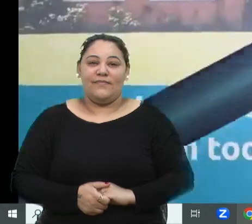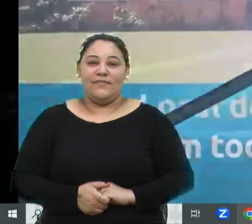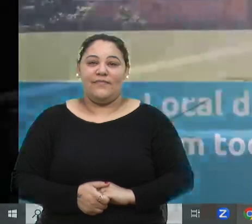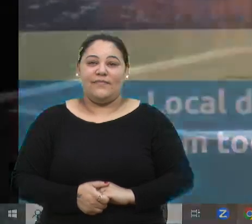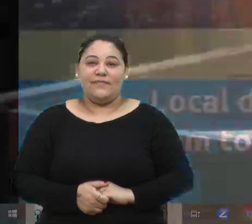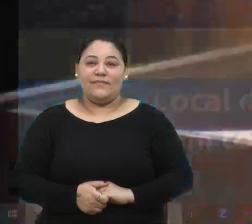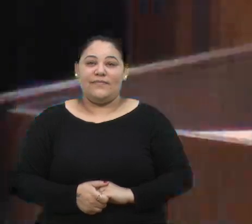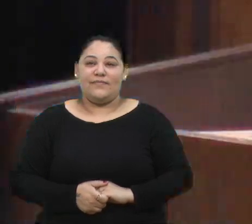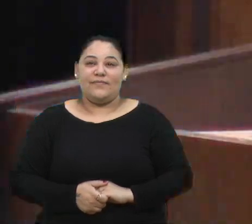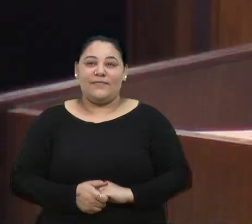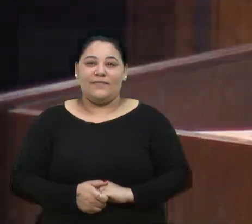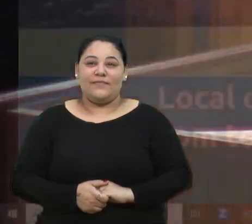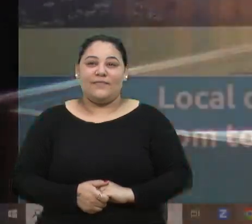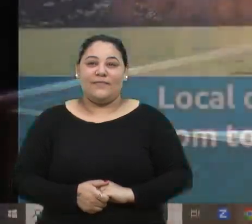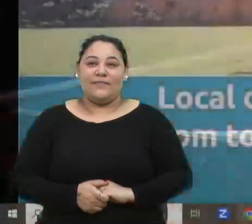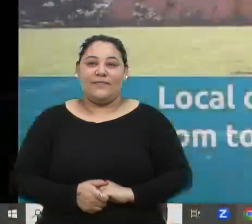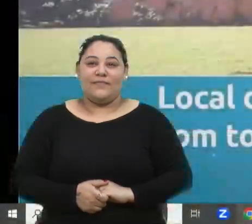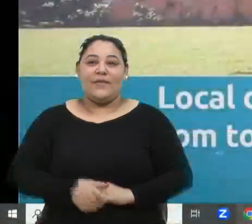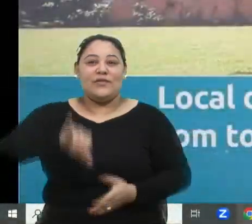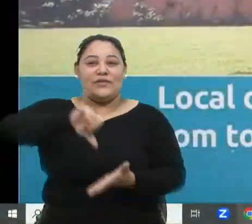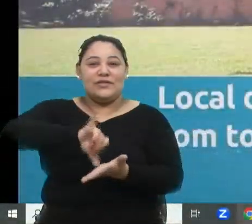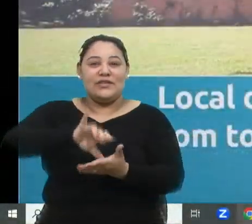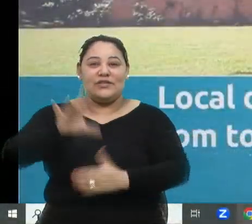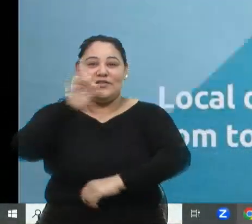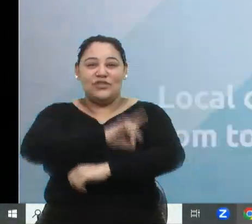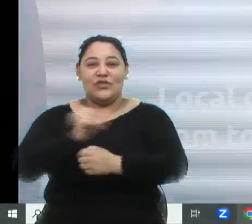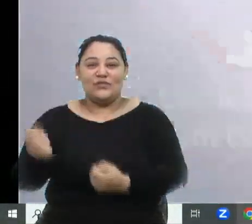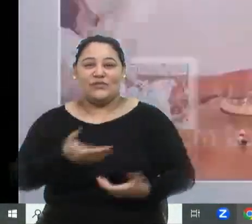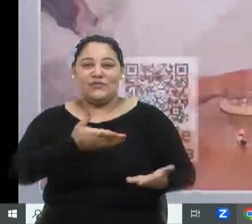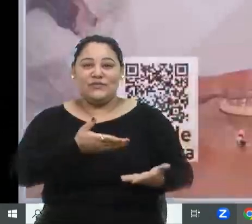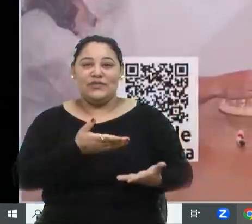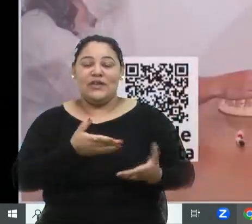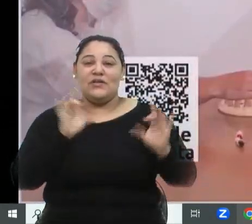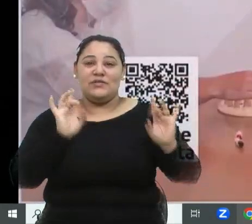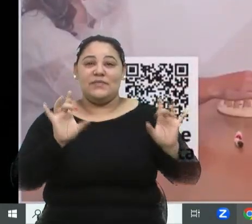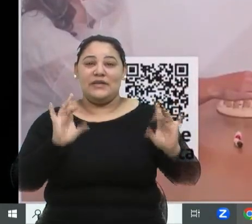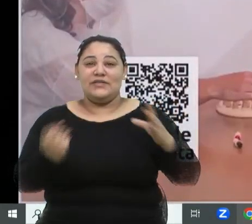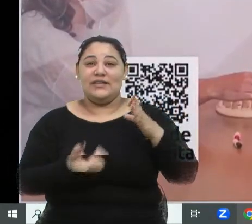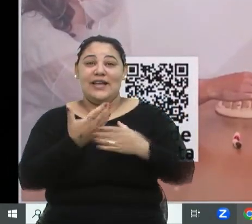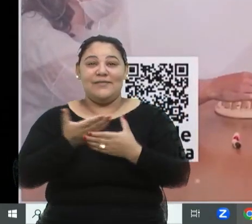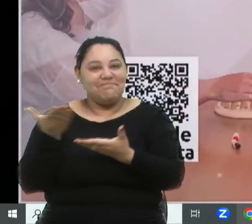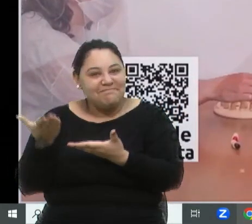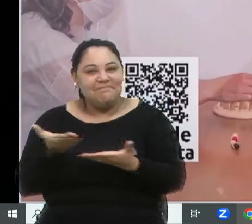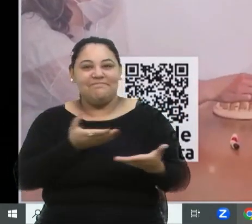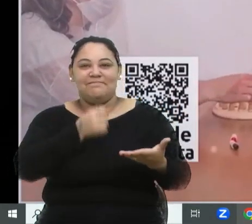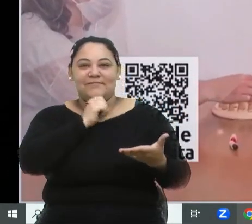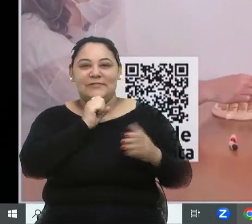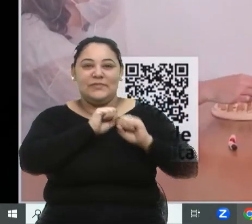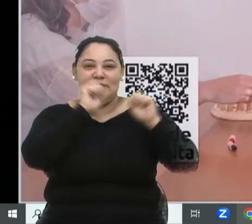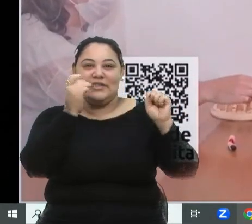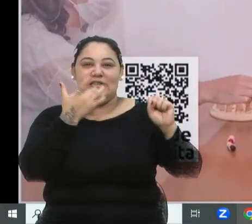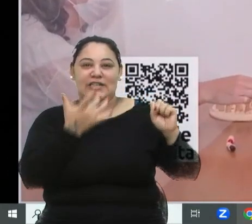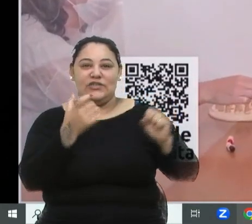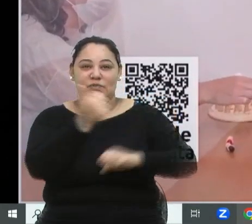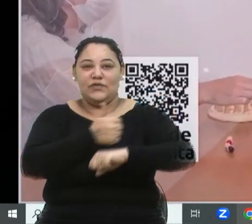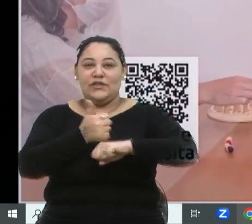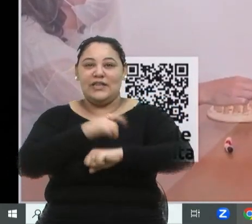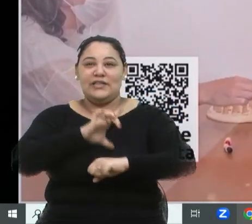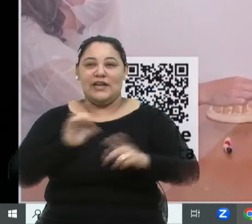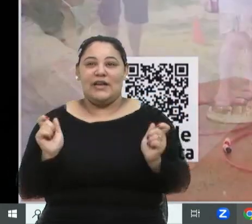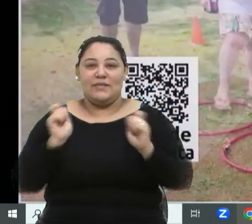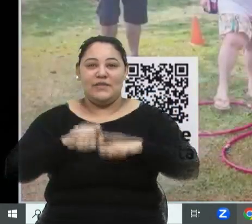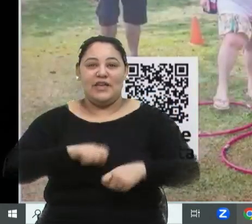O Centro Dia para Idosos Convida é um espaço especialmente criado para receber idosos no período do dia. Profissionais